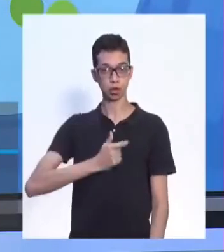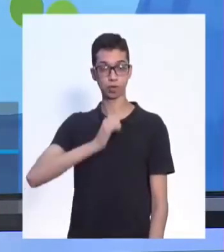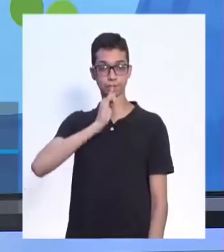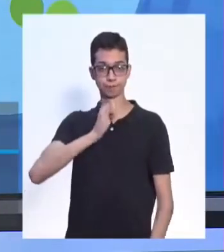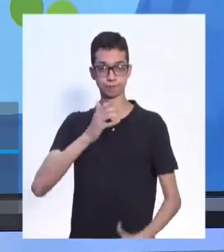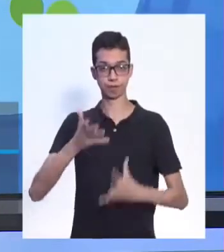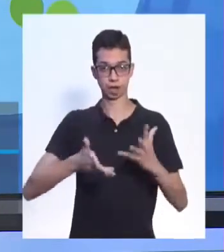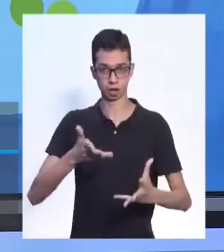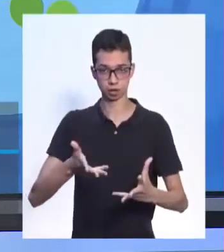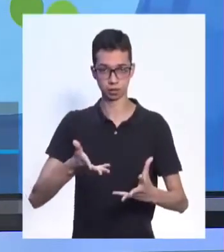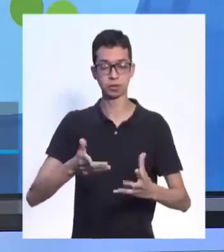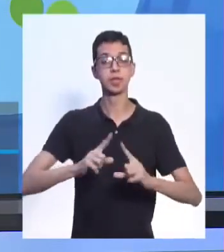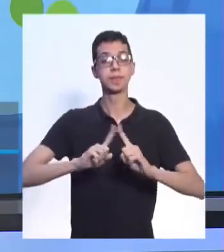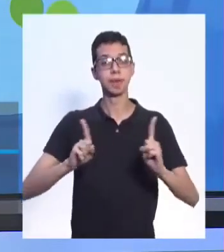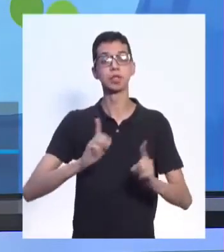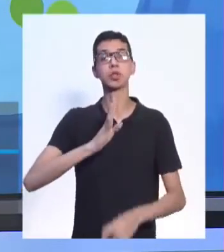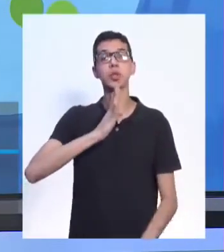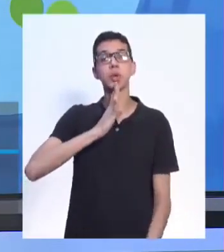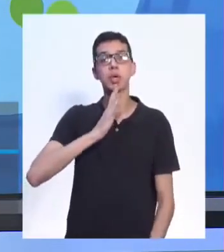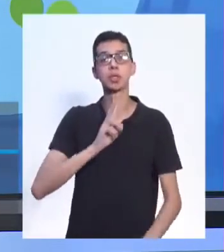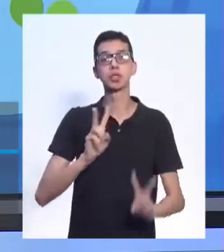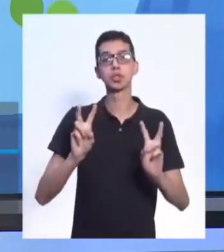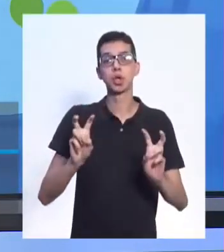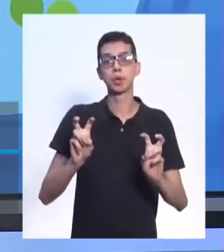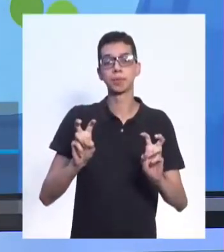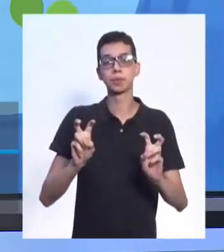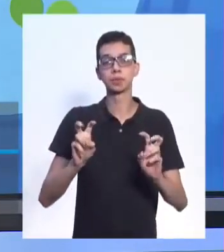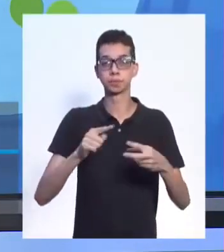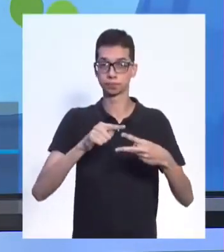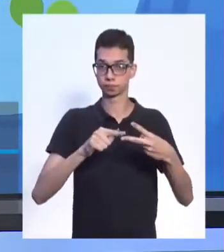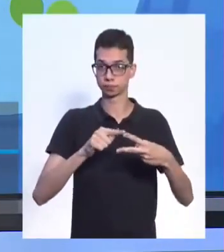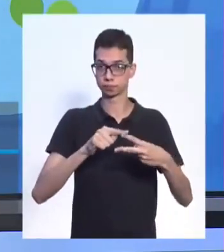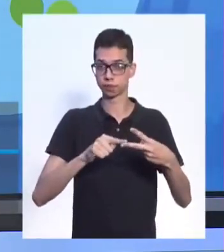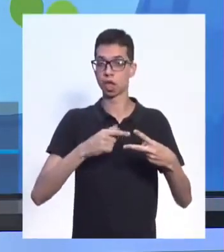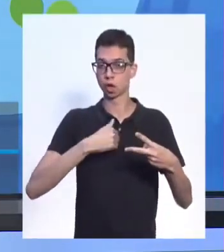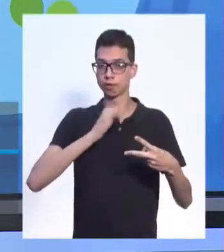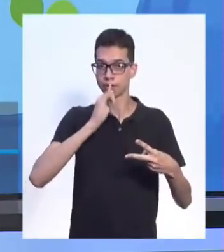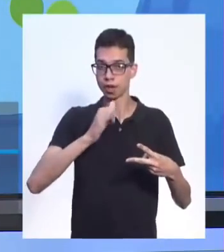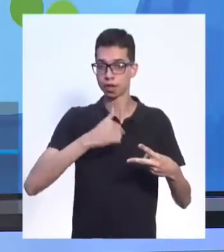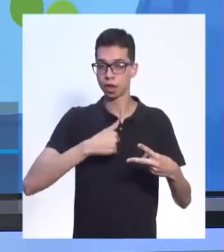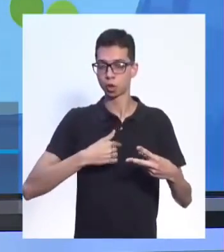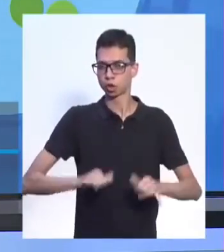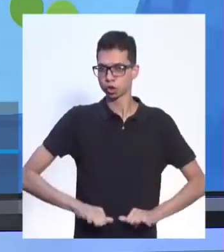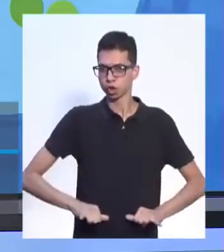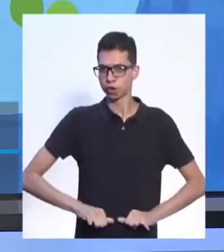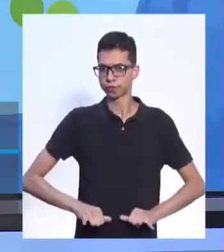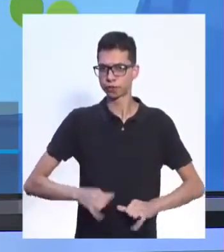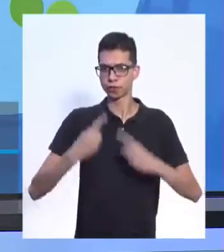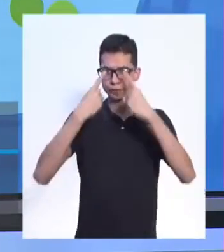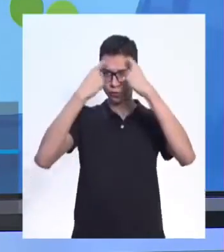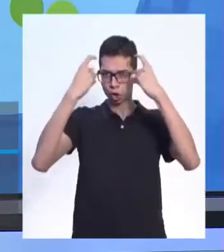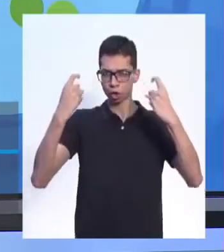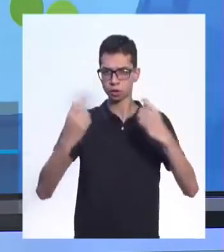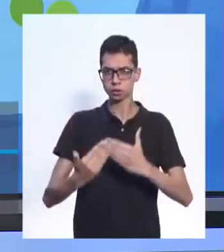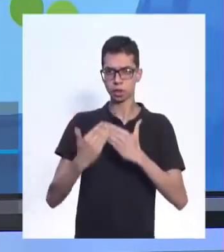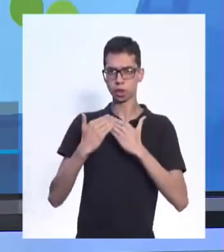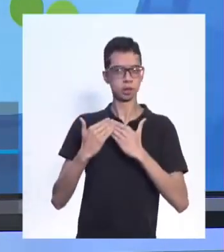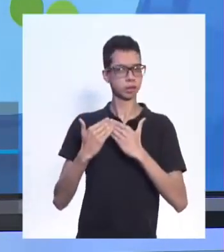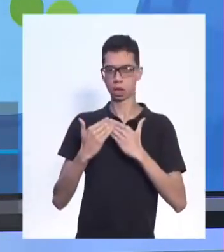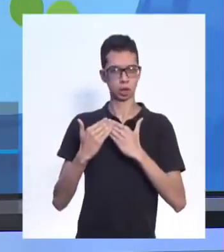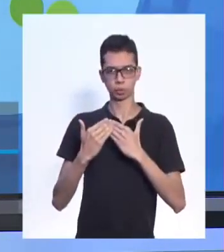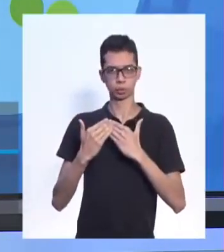passando para vocês, eu não estou colocando que eu sofri esse tipo de violência. Eu não estou me colocando no lugar de uma pessoa negra